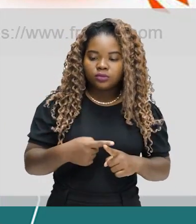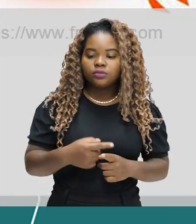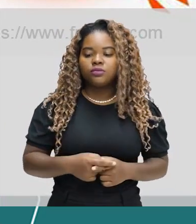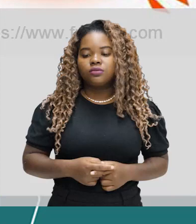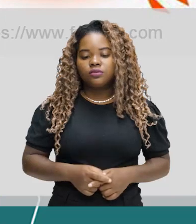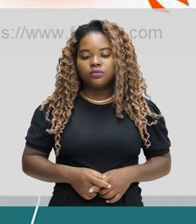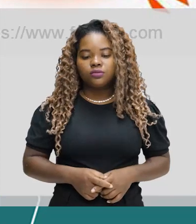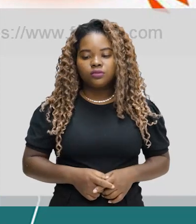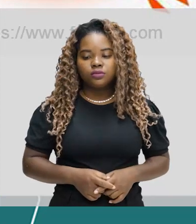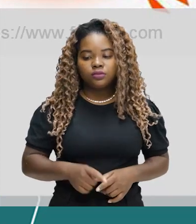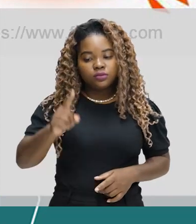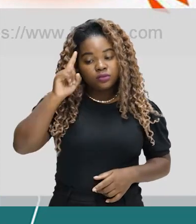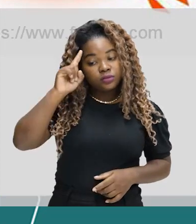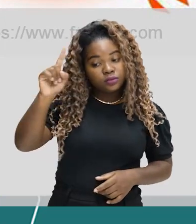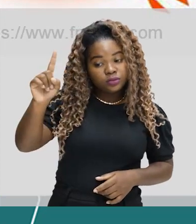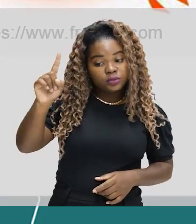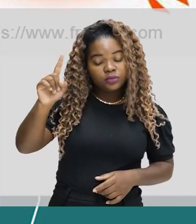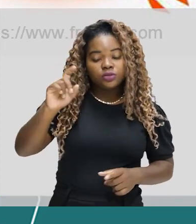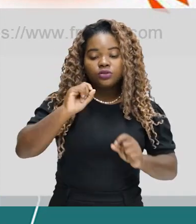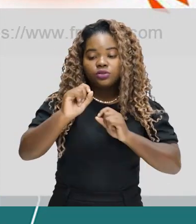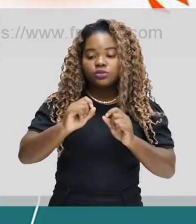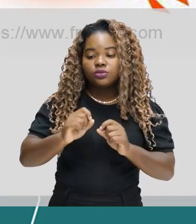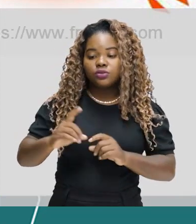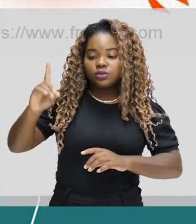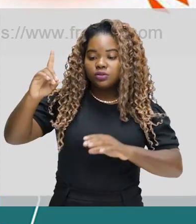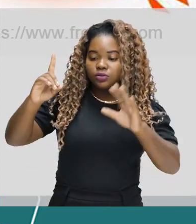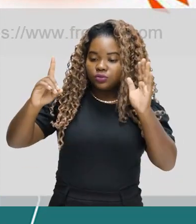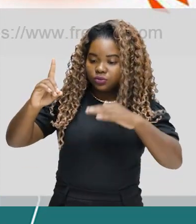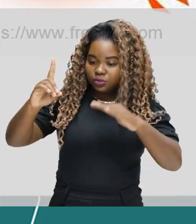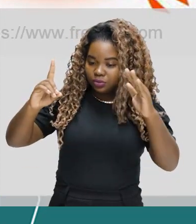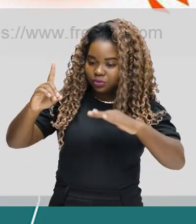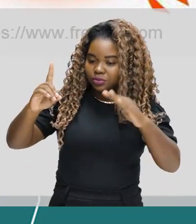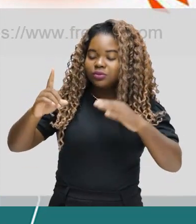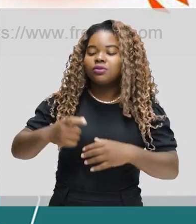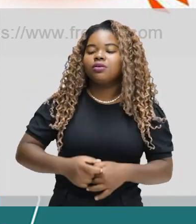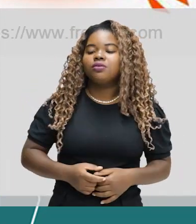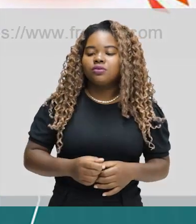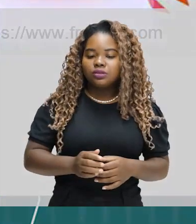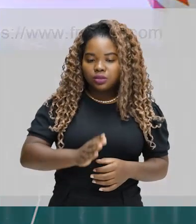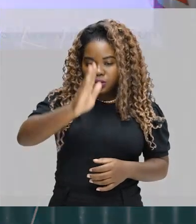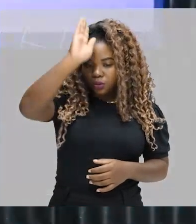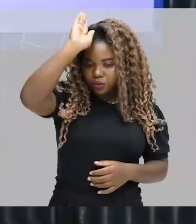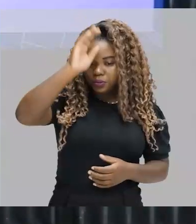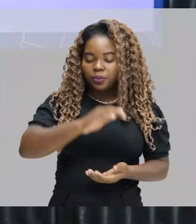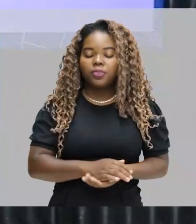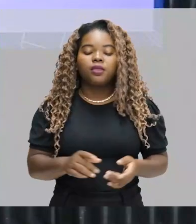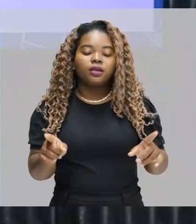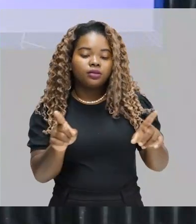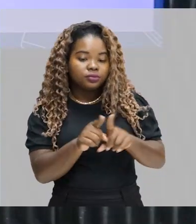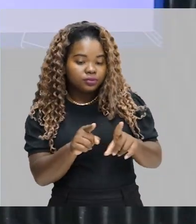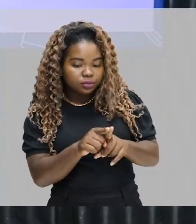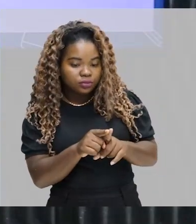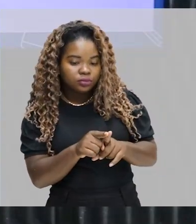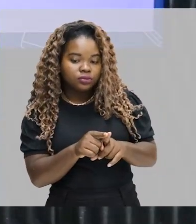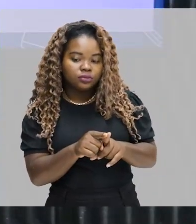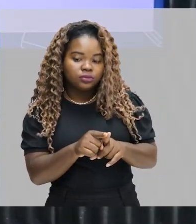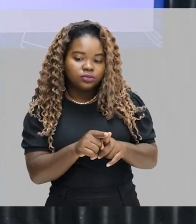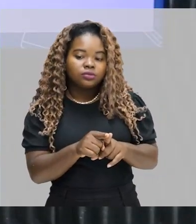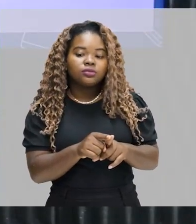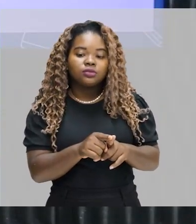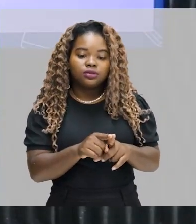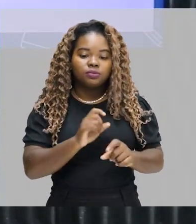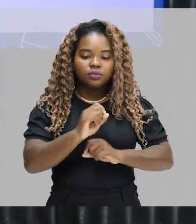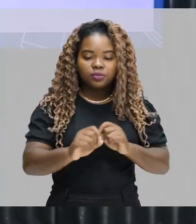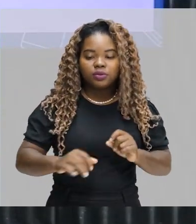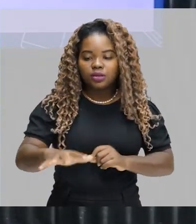pelos dias dos deuses romanos. Faz referência a isso. E também a elementos da